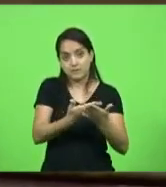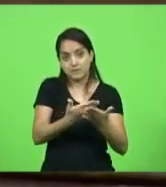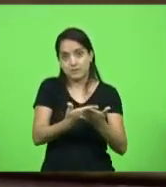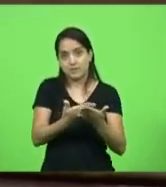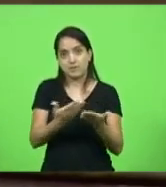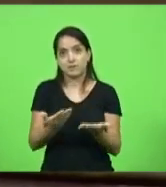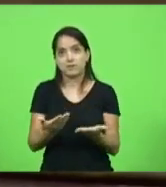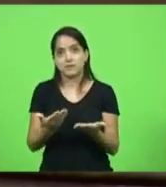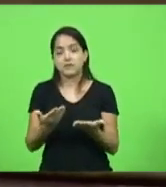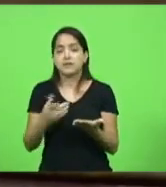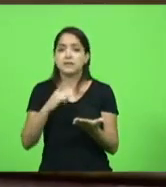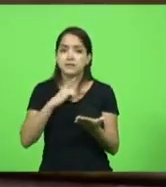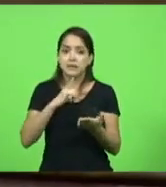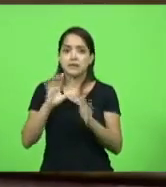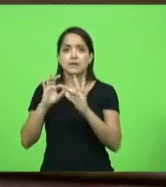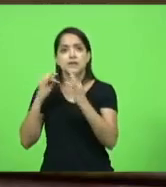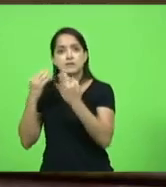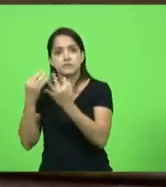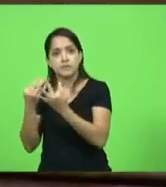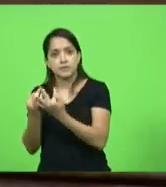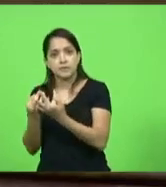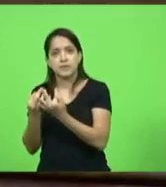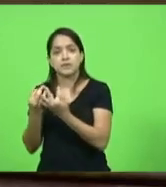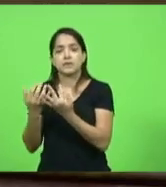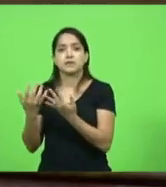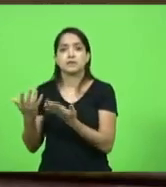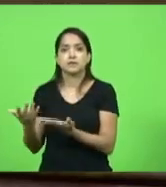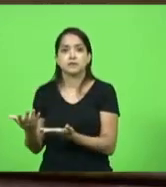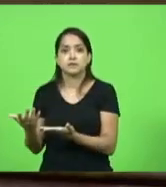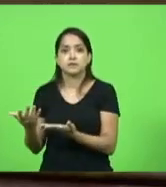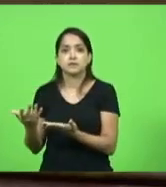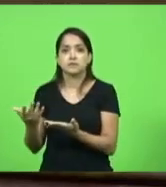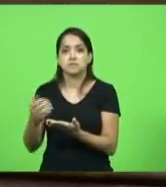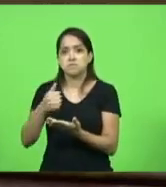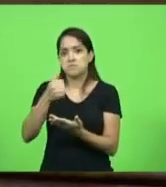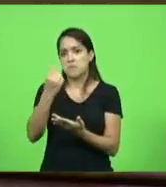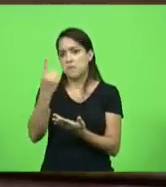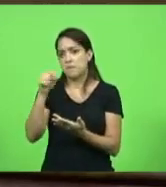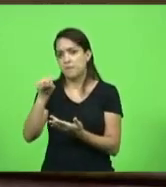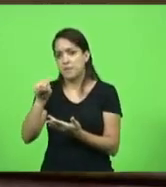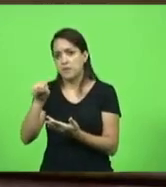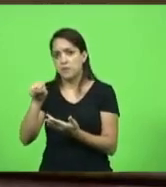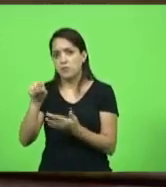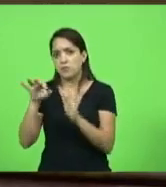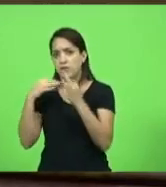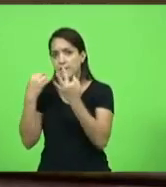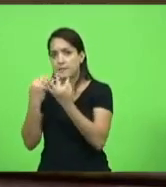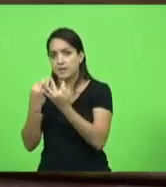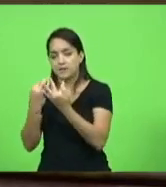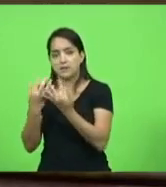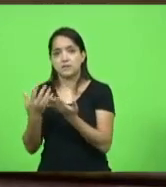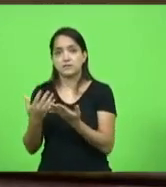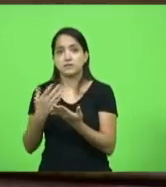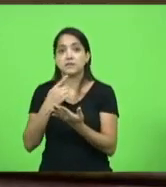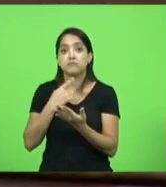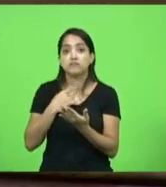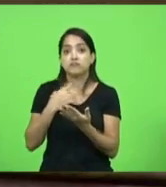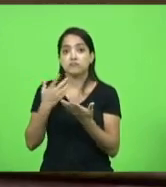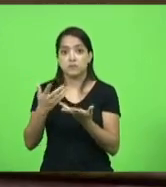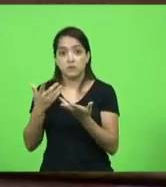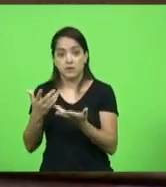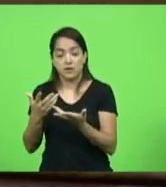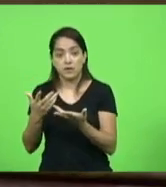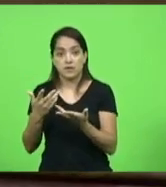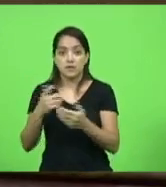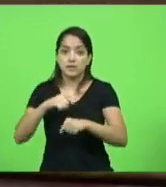há aquelas famílias, efetivamente, foi colocado aí, em torno de 1.000 famílias em Santa Catarina, que têm esse desejo, e acho que esse momento